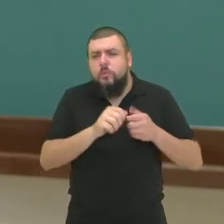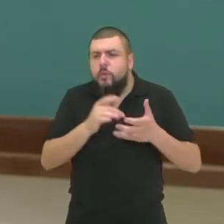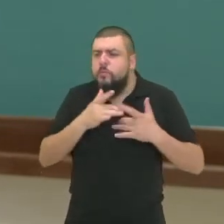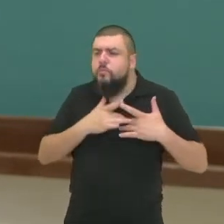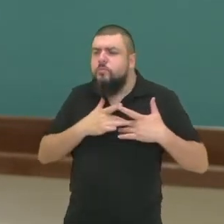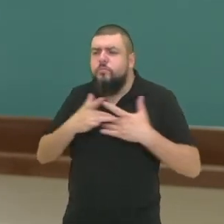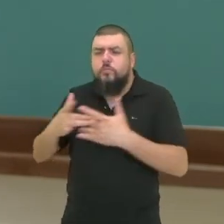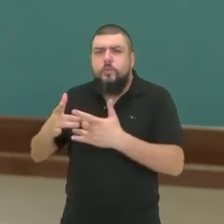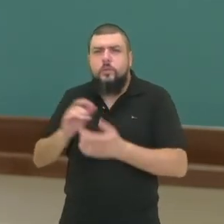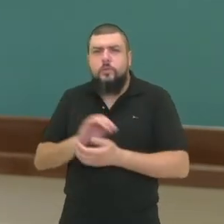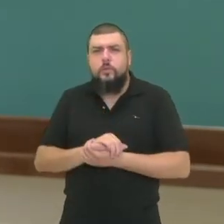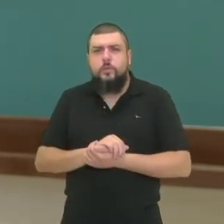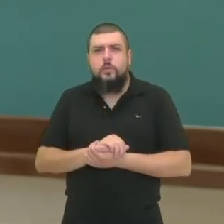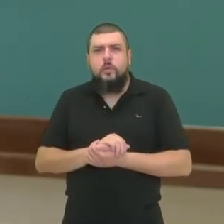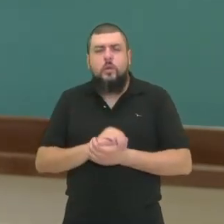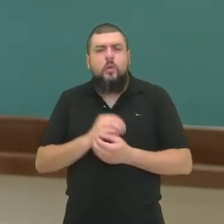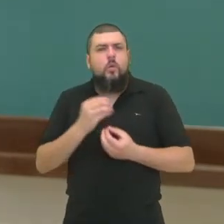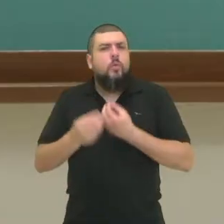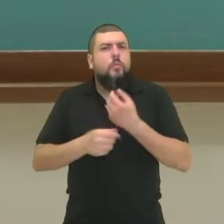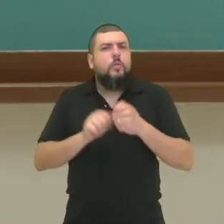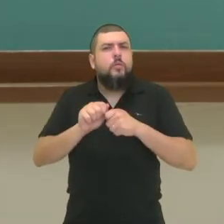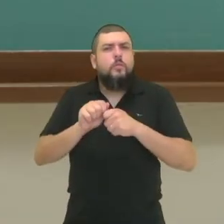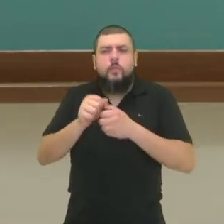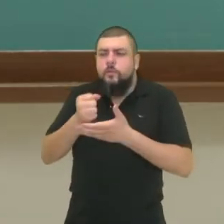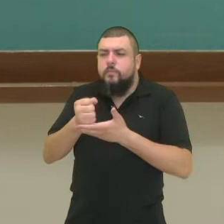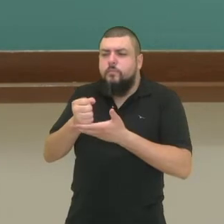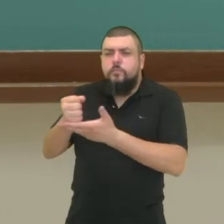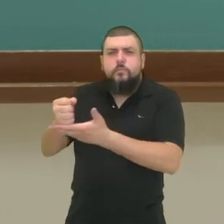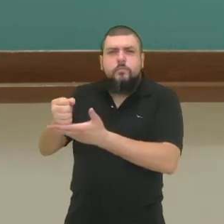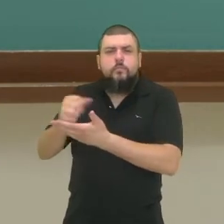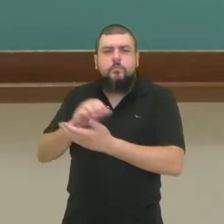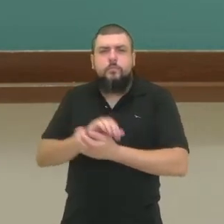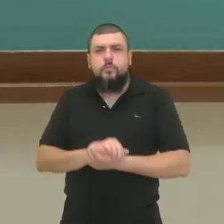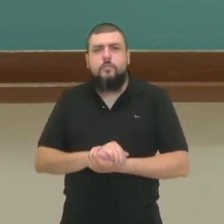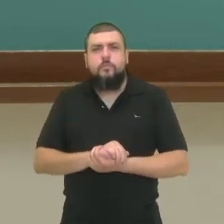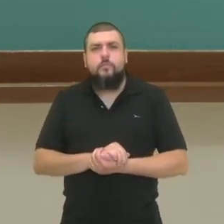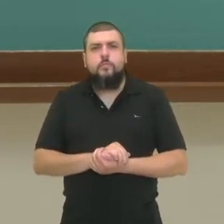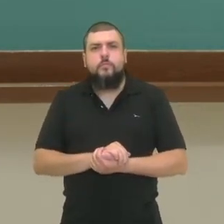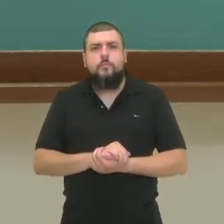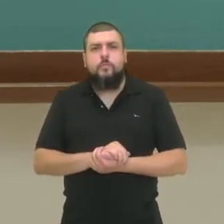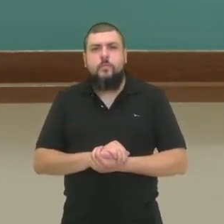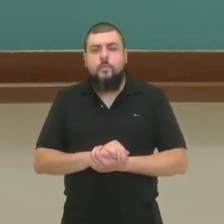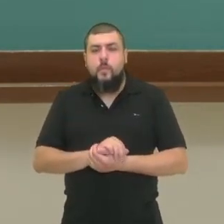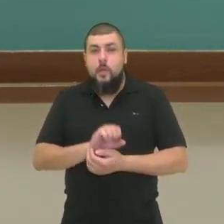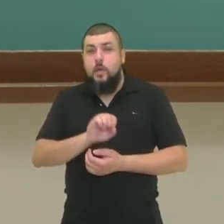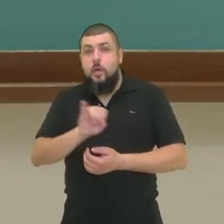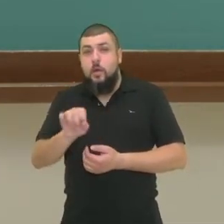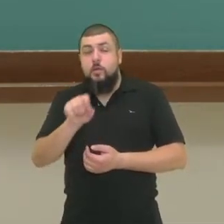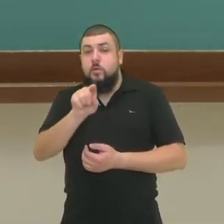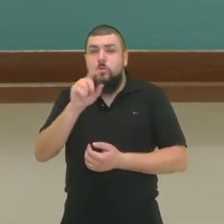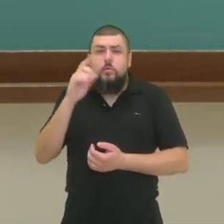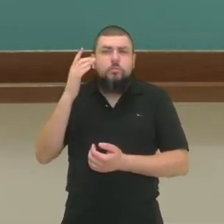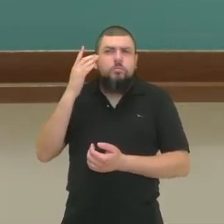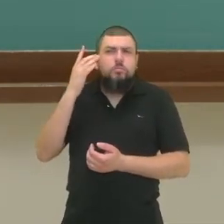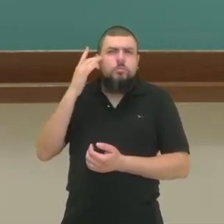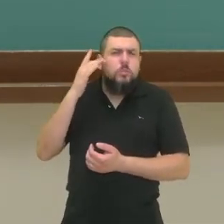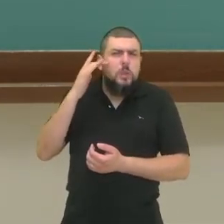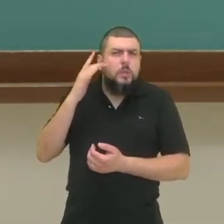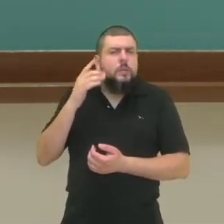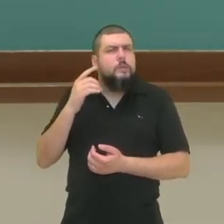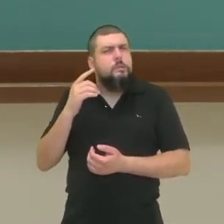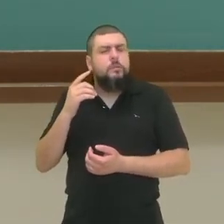que as pessoas não passem frio no inverno? Então, a ideia é que você, se não sabe das ações, né, converse